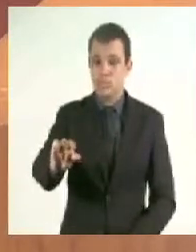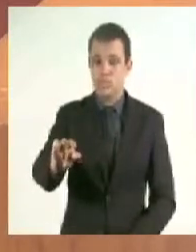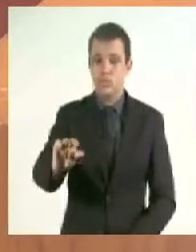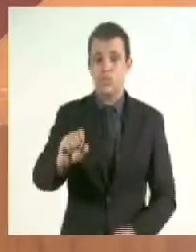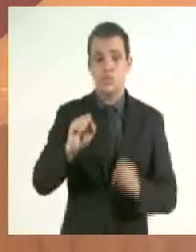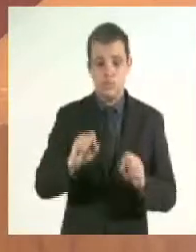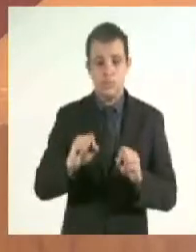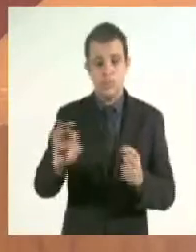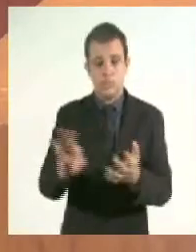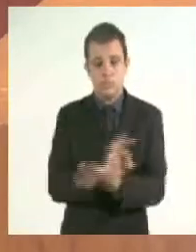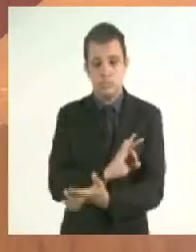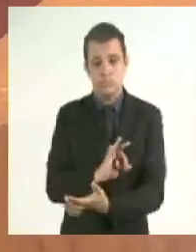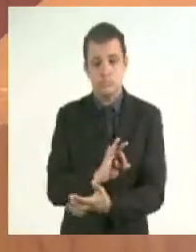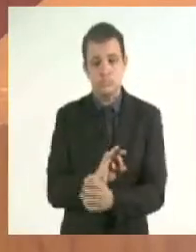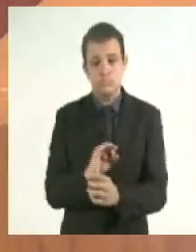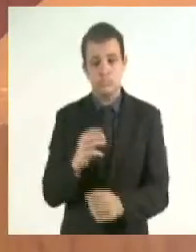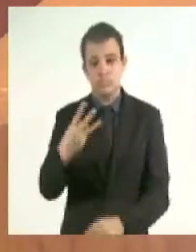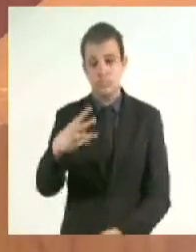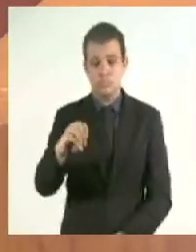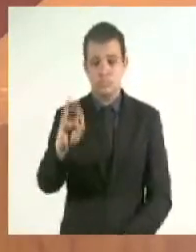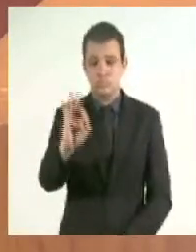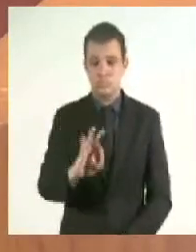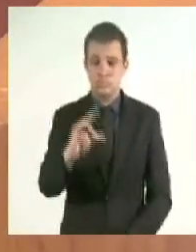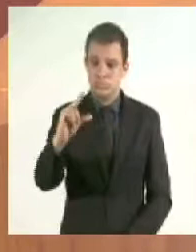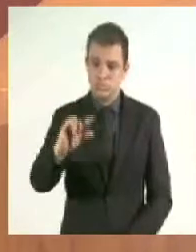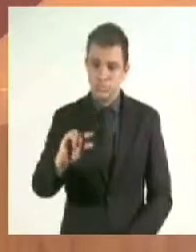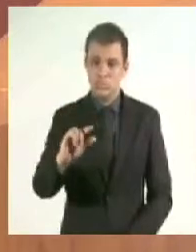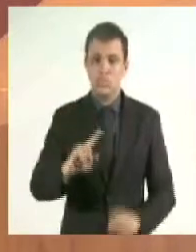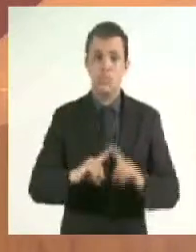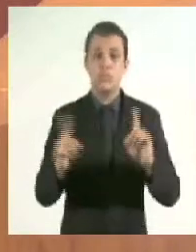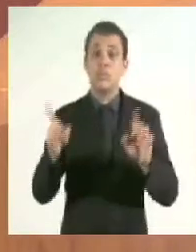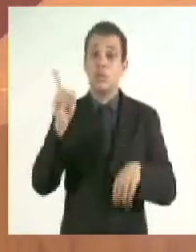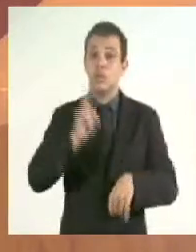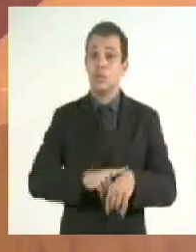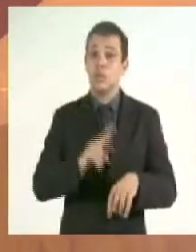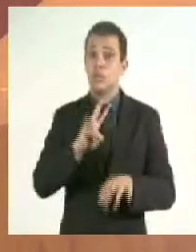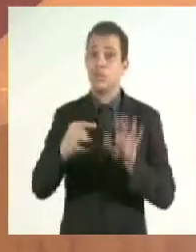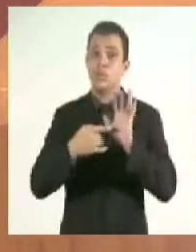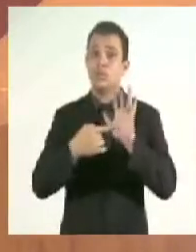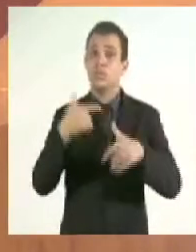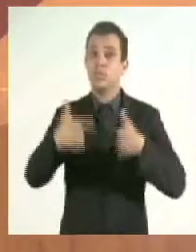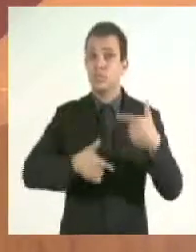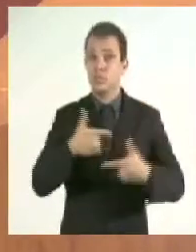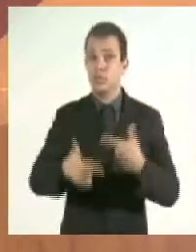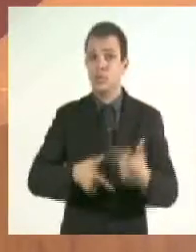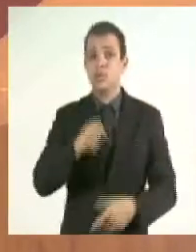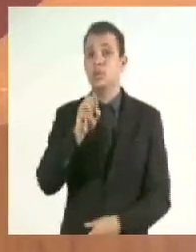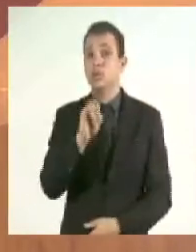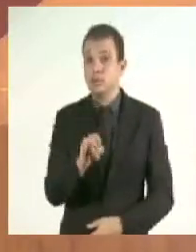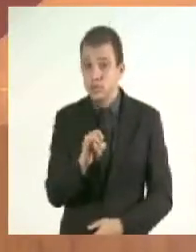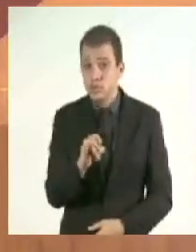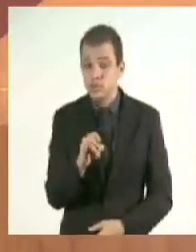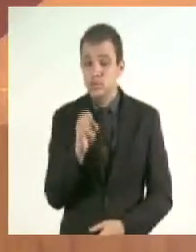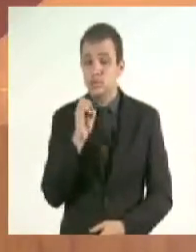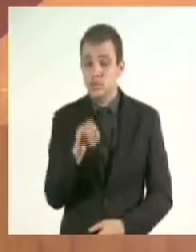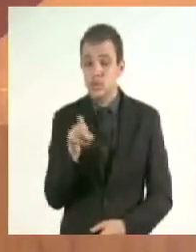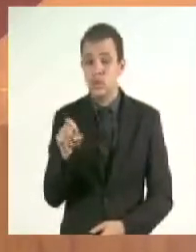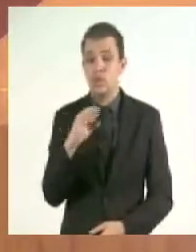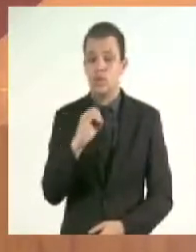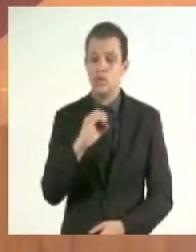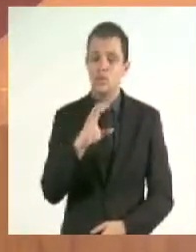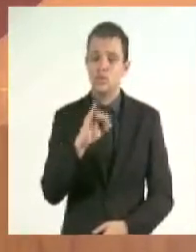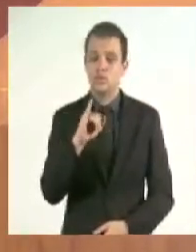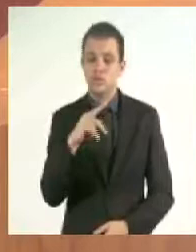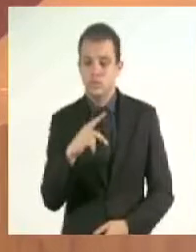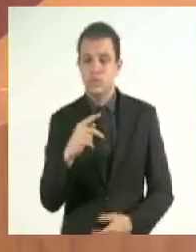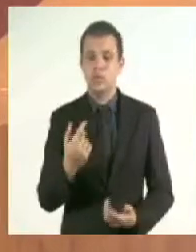com 30% a menos e vai, na hora, mostrar o serviço, mostrar se aquela OCIP, se as UPAs